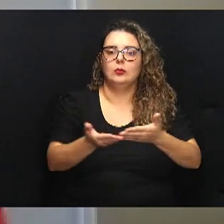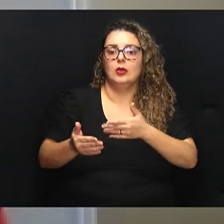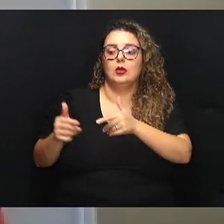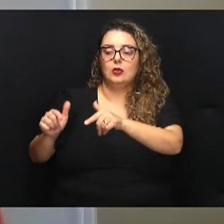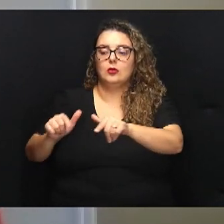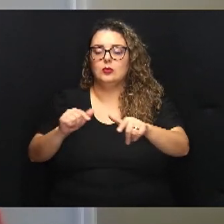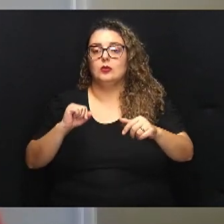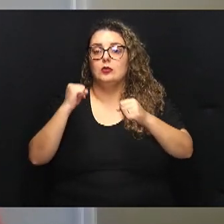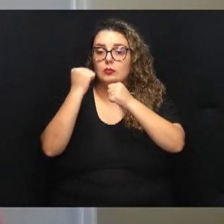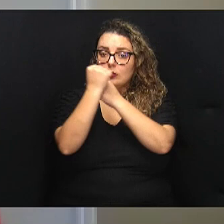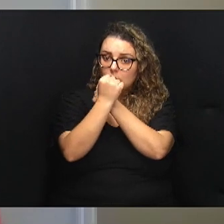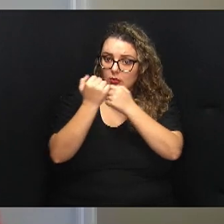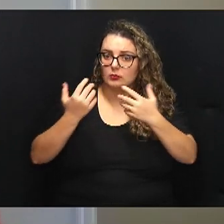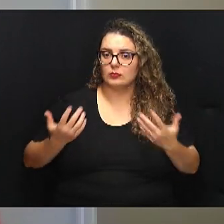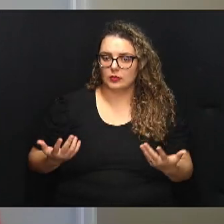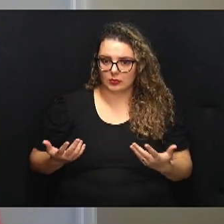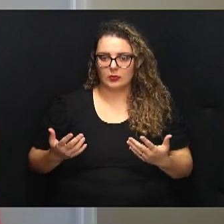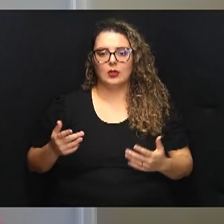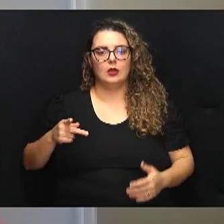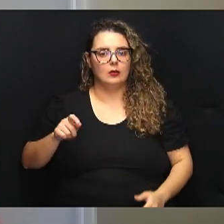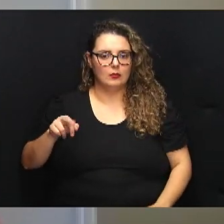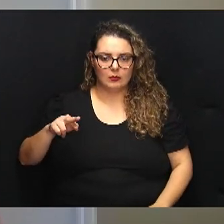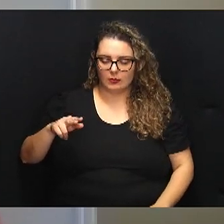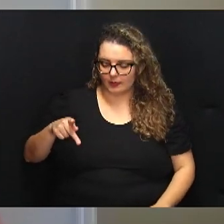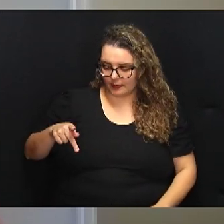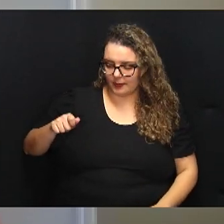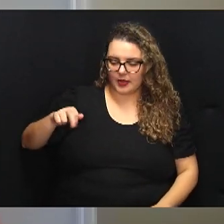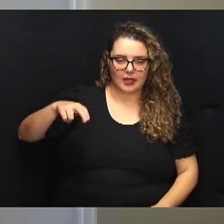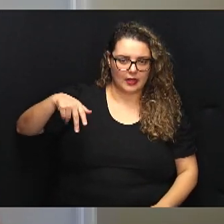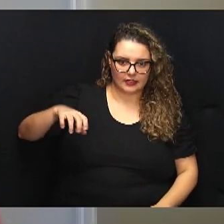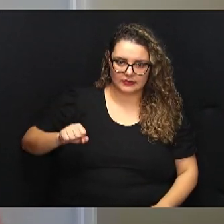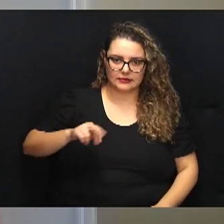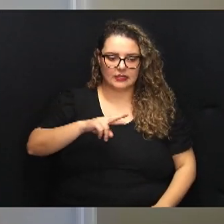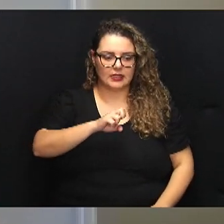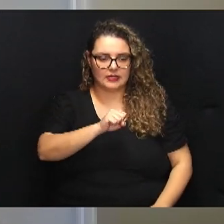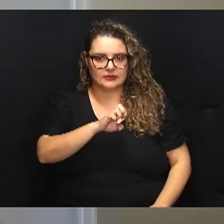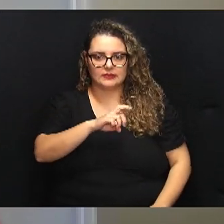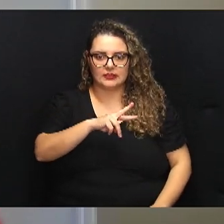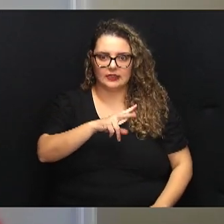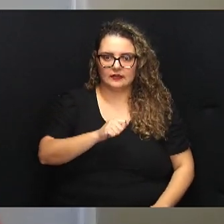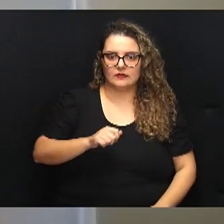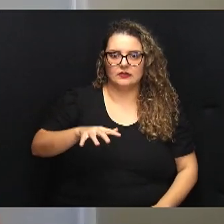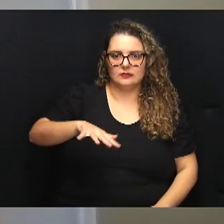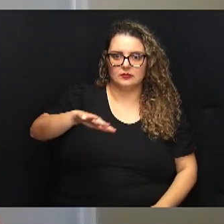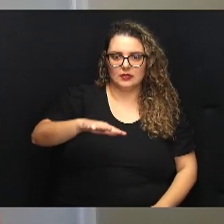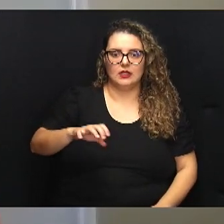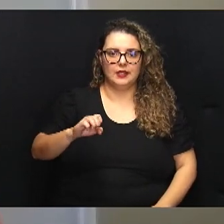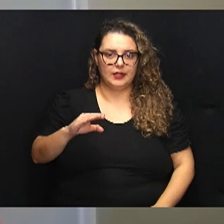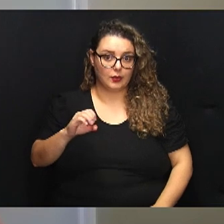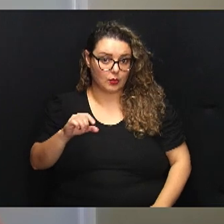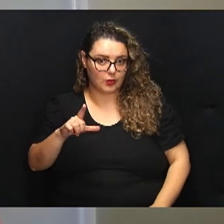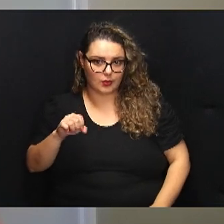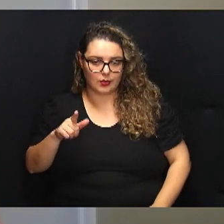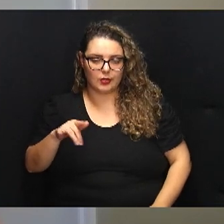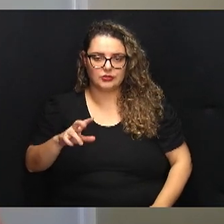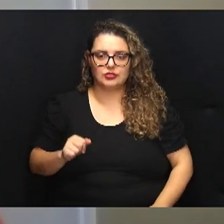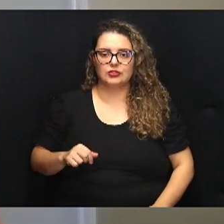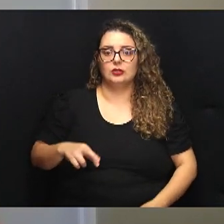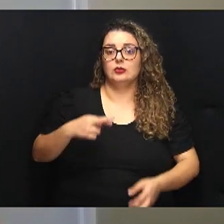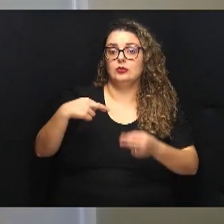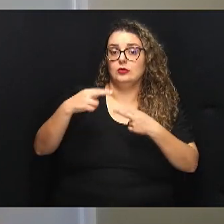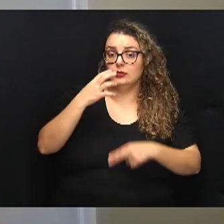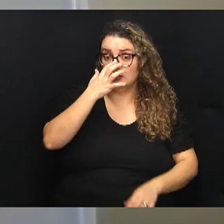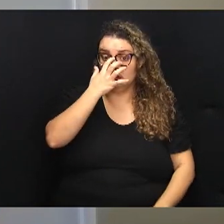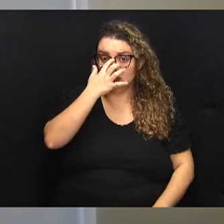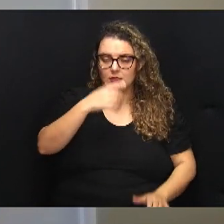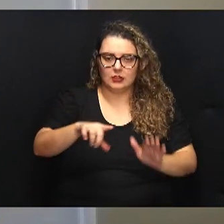no Brasil, parques, reservas, estações ecológicas, enfim. A própria questão da Lei da